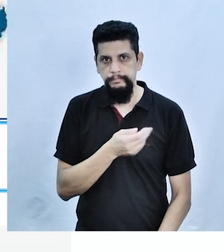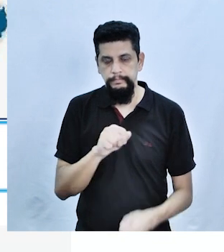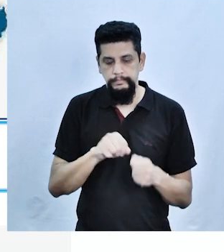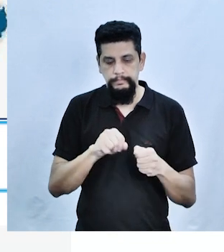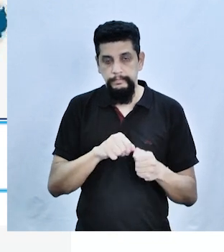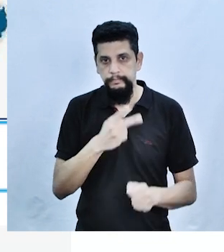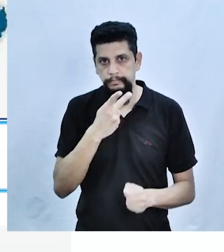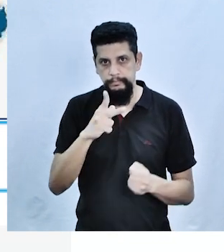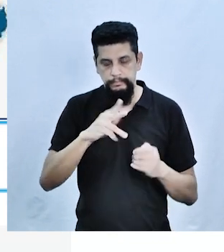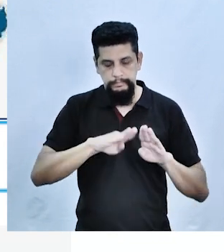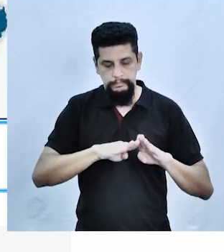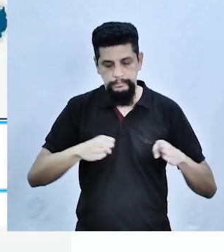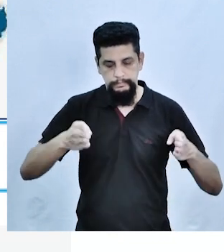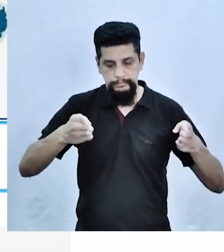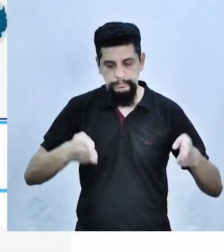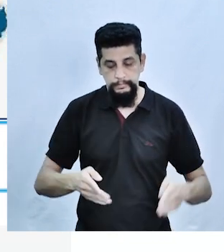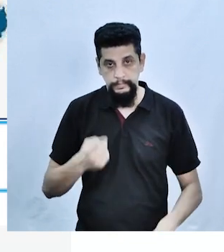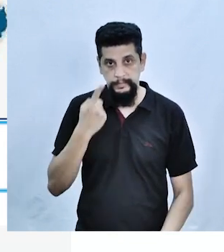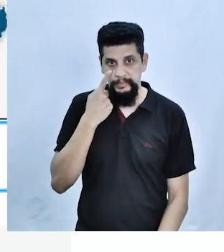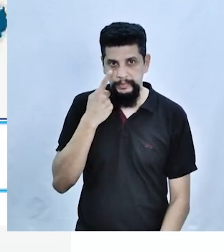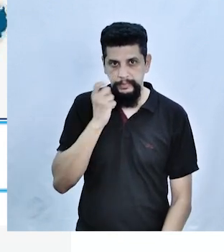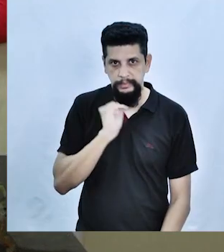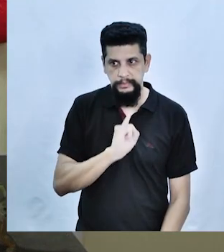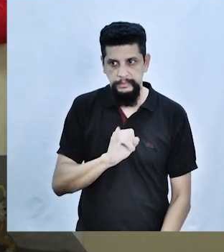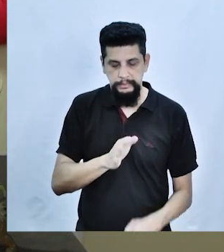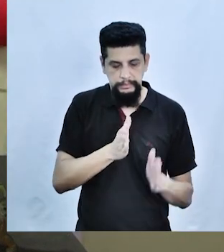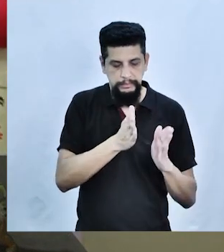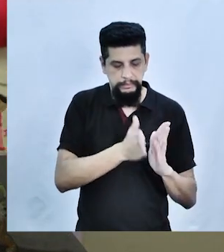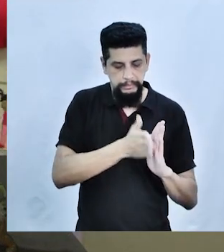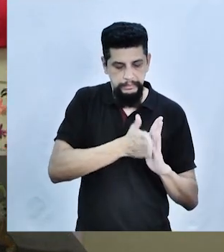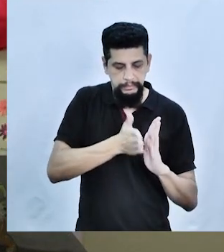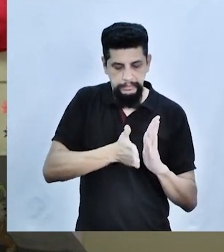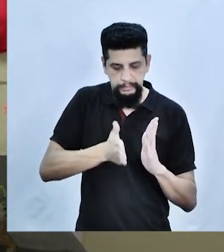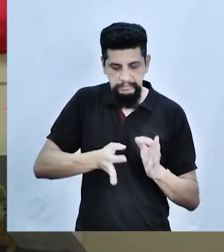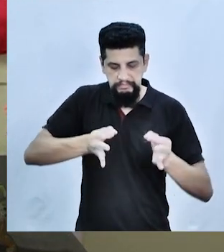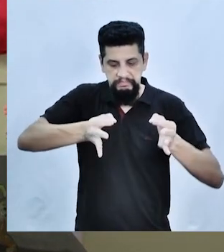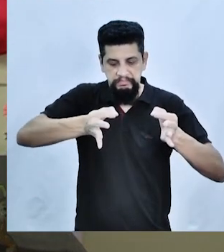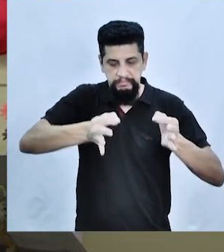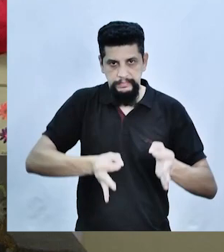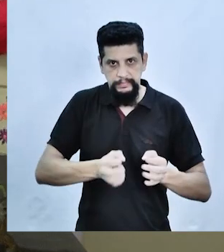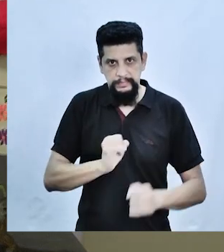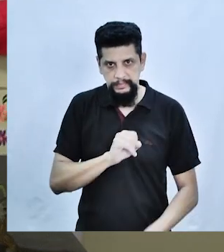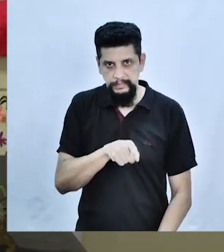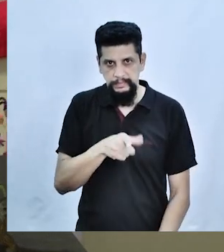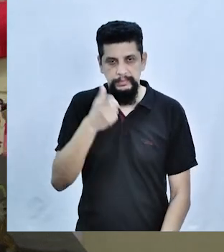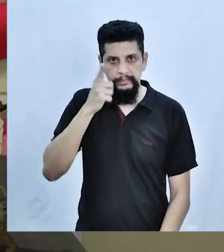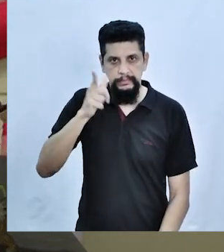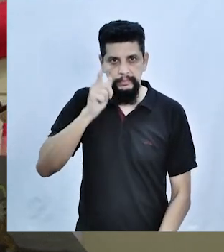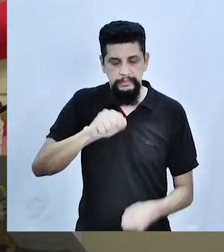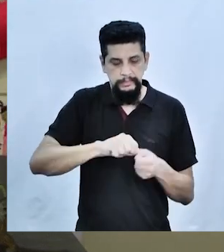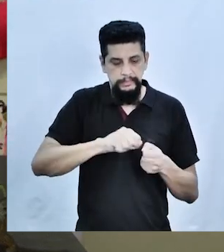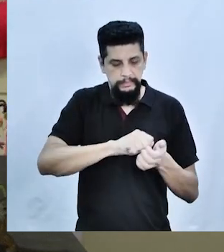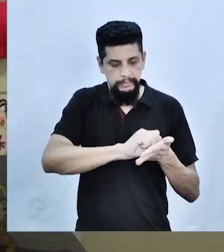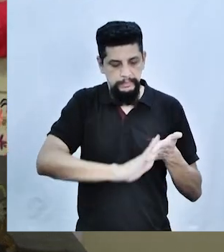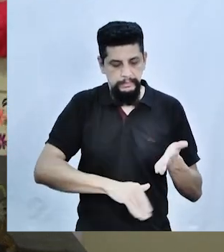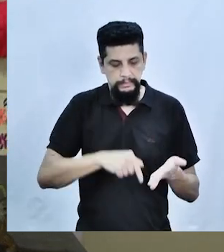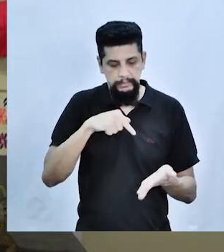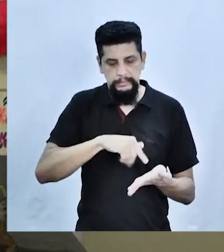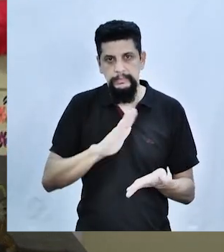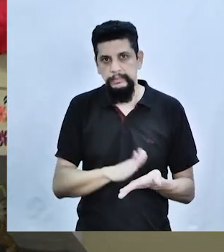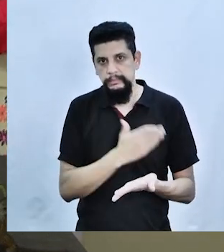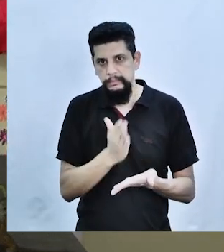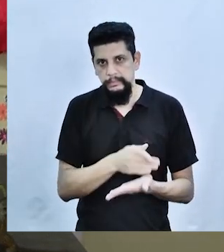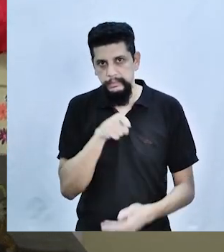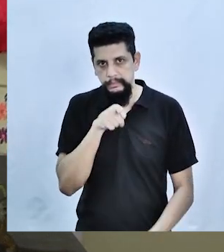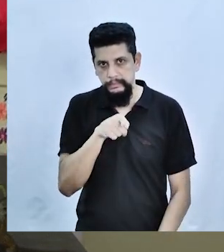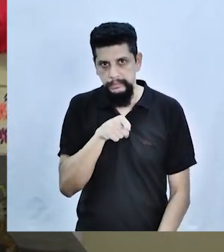você montou aí na sua mesa. Veja bem se você colocou bem na sequência como a professora fez aqui, que você consegue fazer atividade no